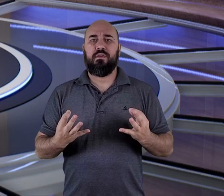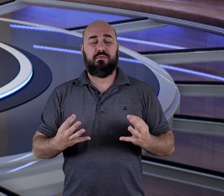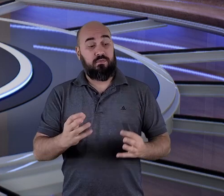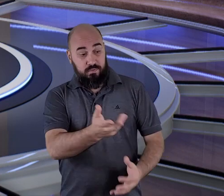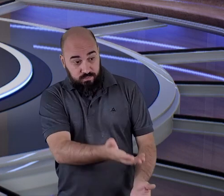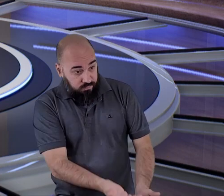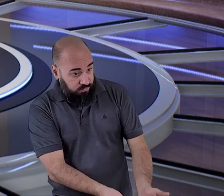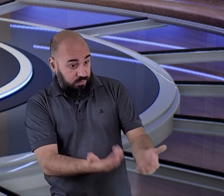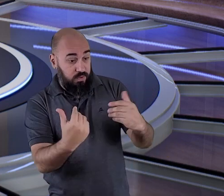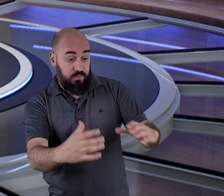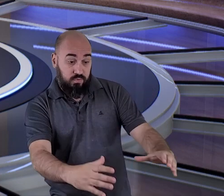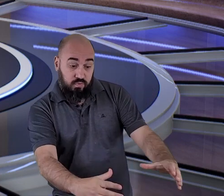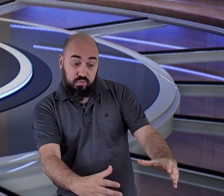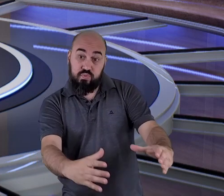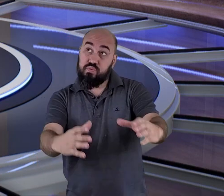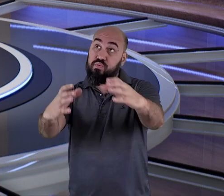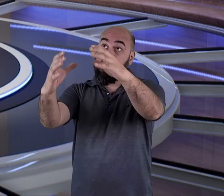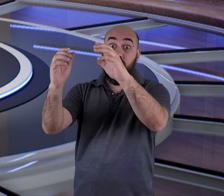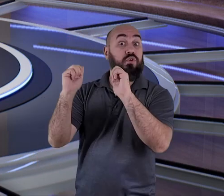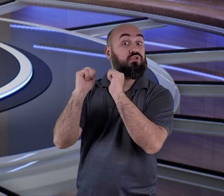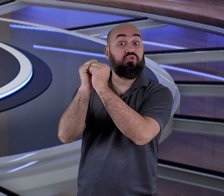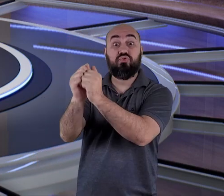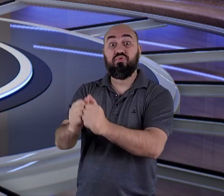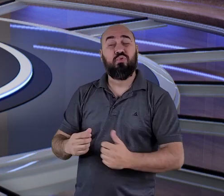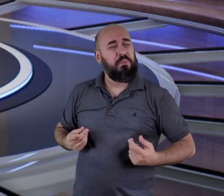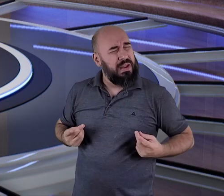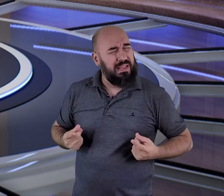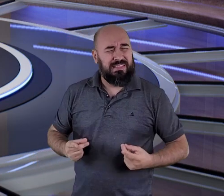juntos com Ele para sempre.